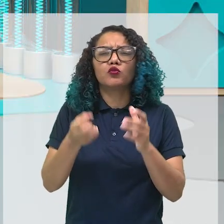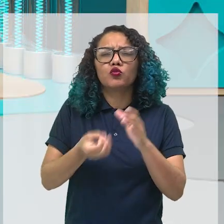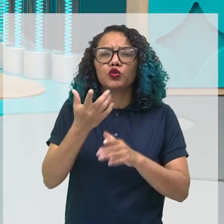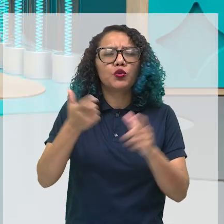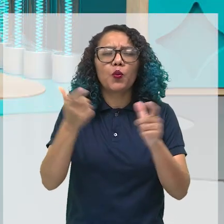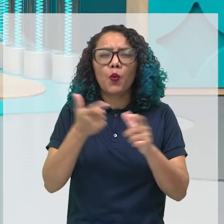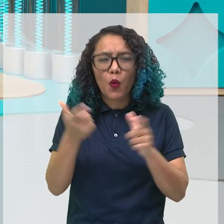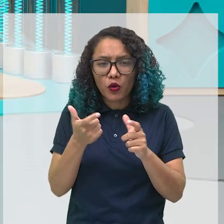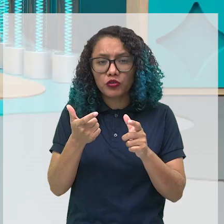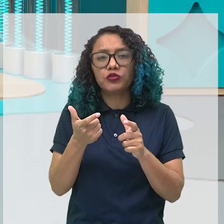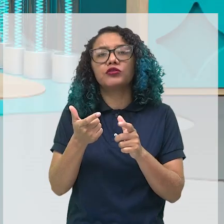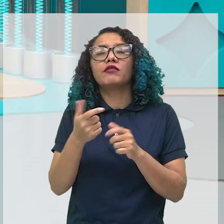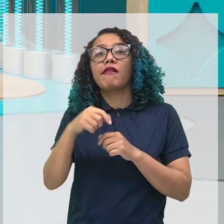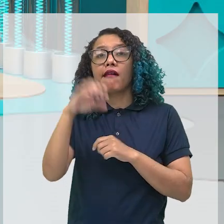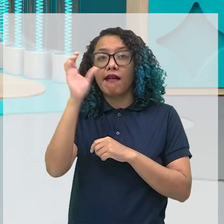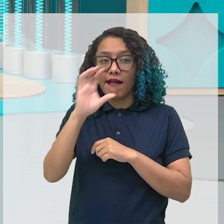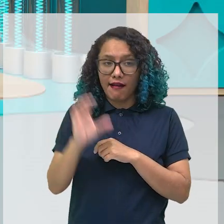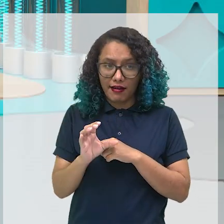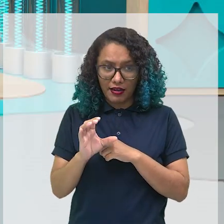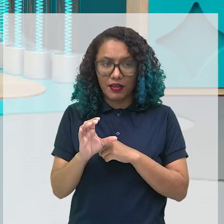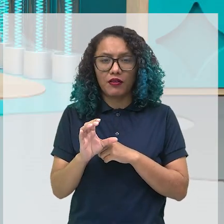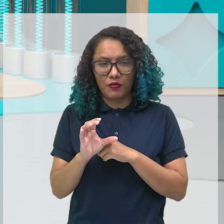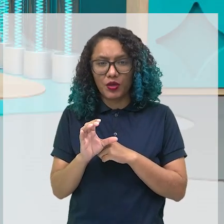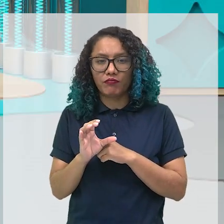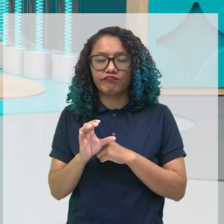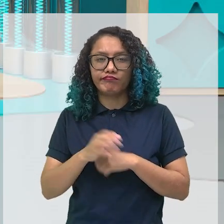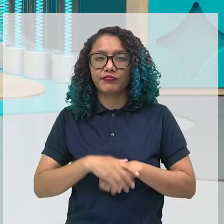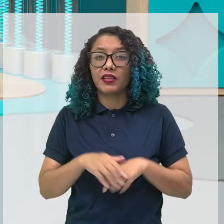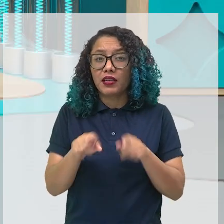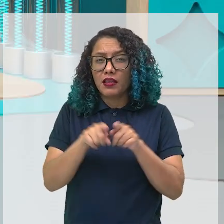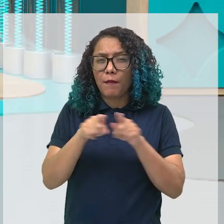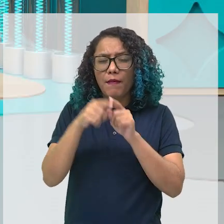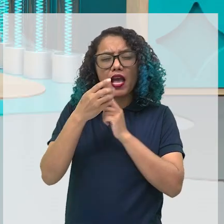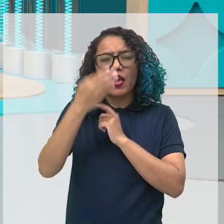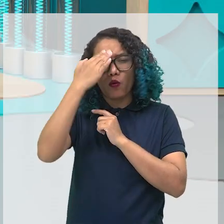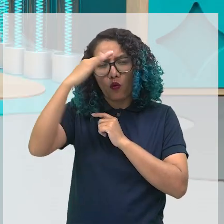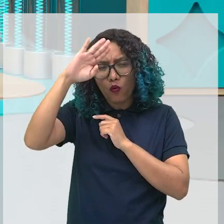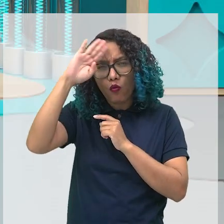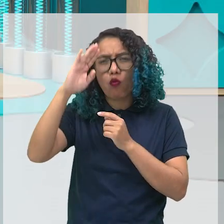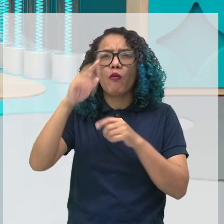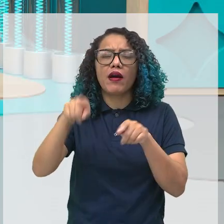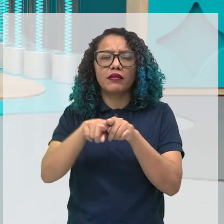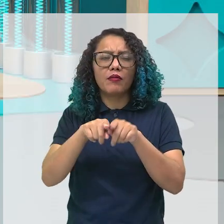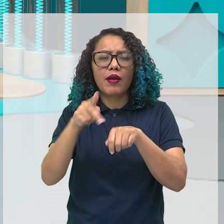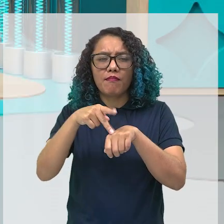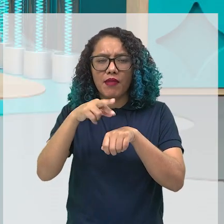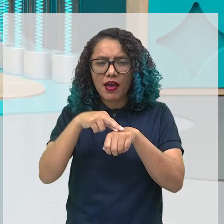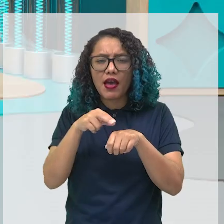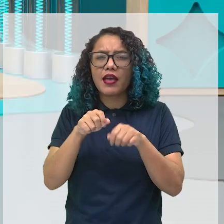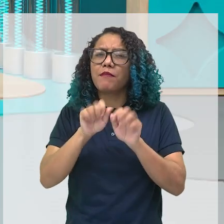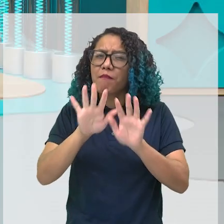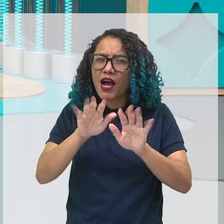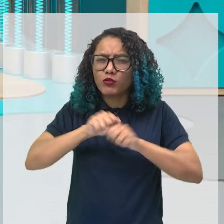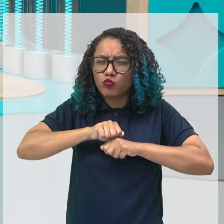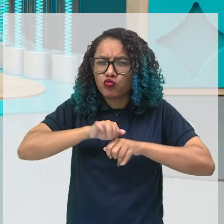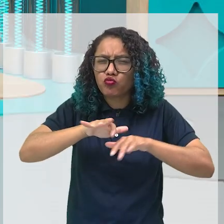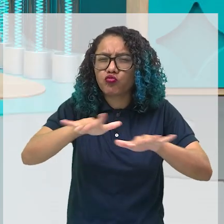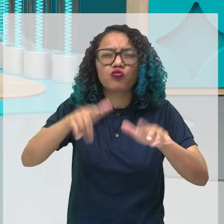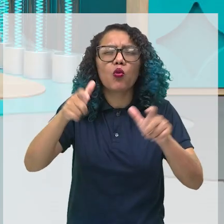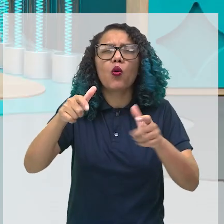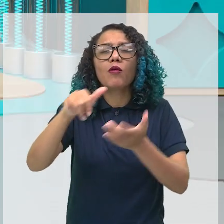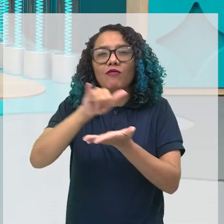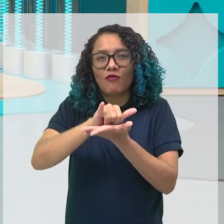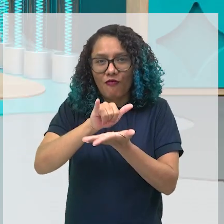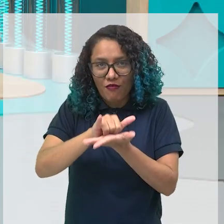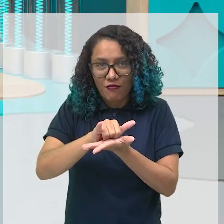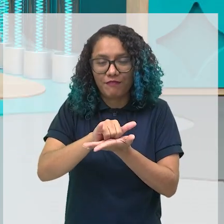Rico, antes dela se popularizar em Nova York e em outras partes do mundo. Para a gente ter um visual melhor de